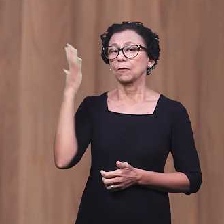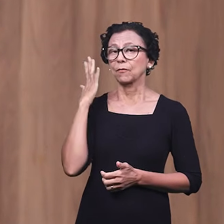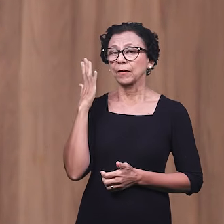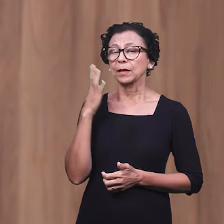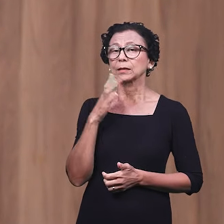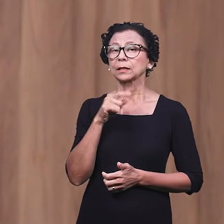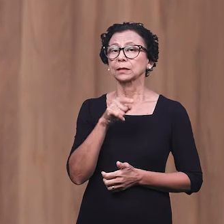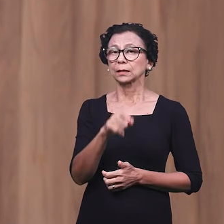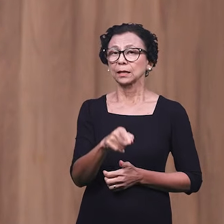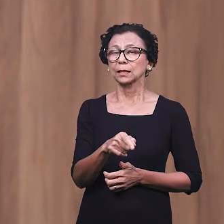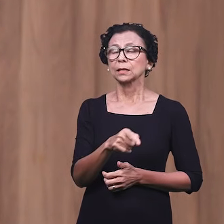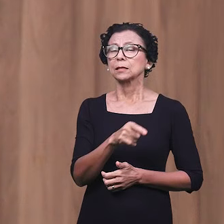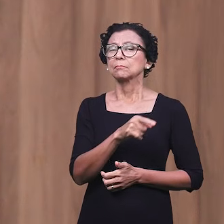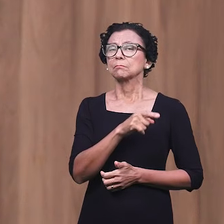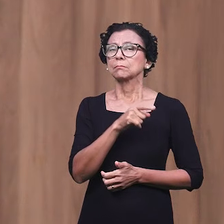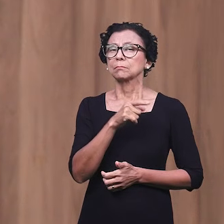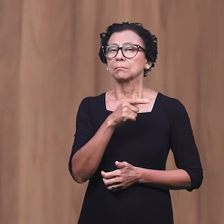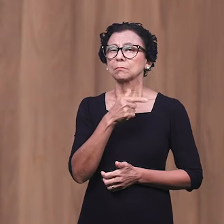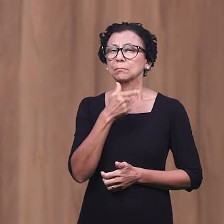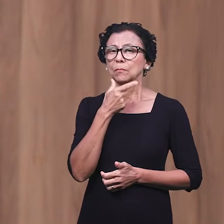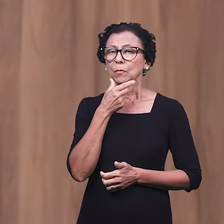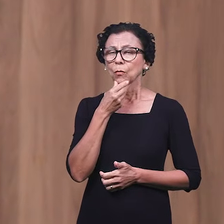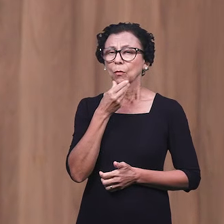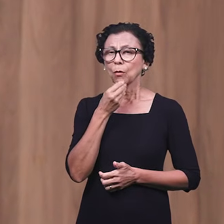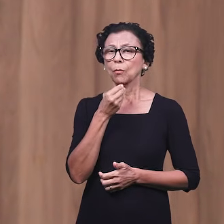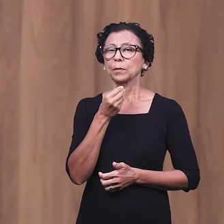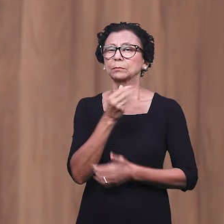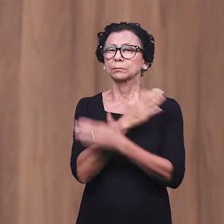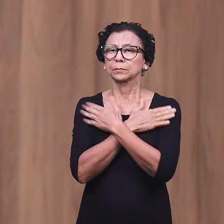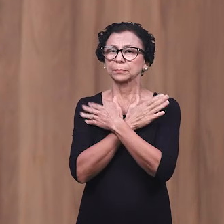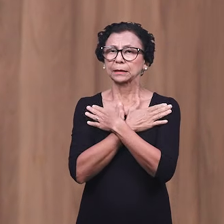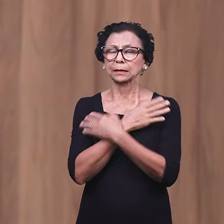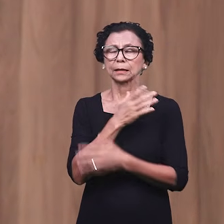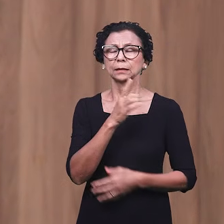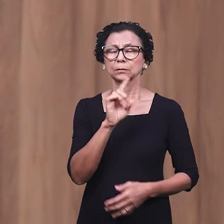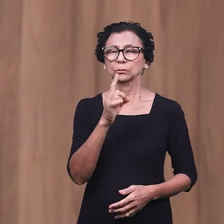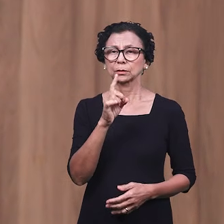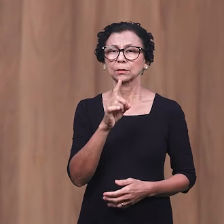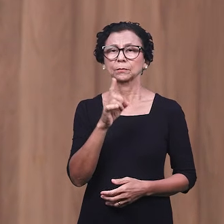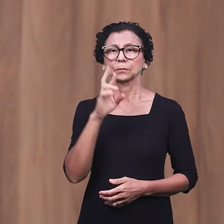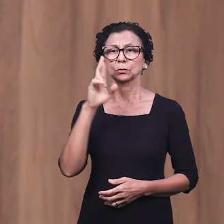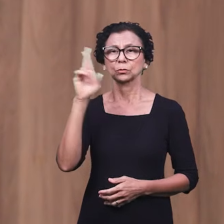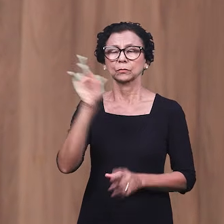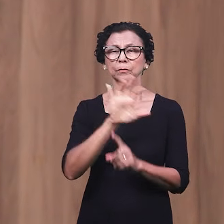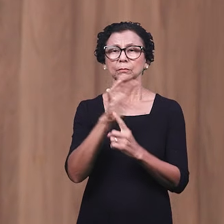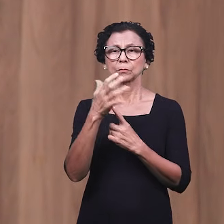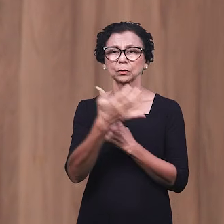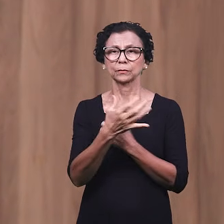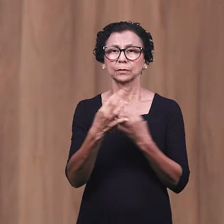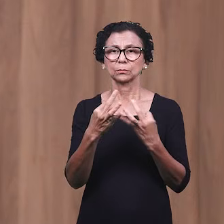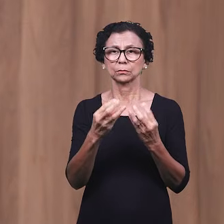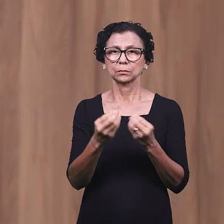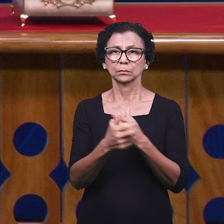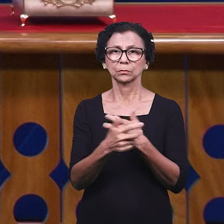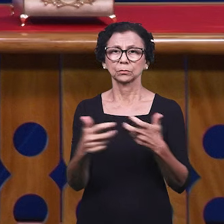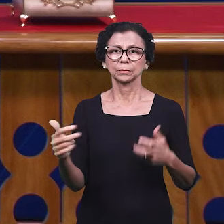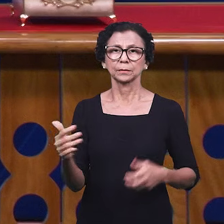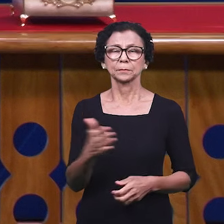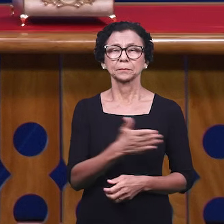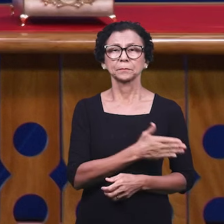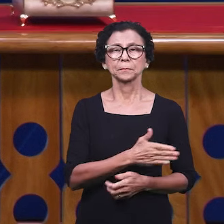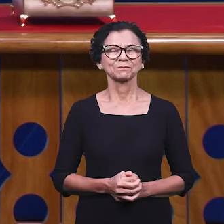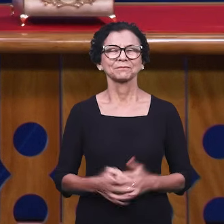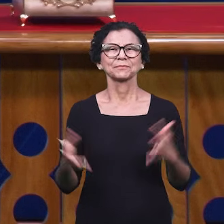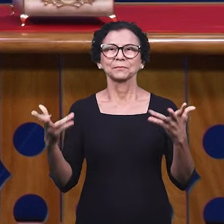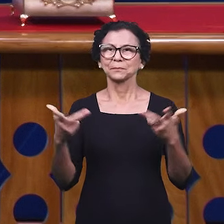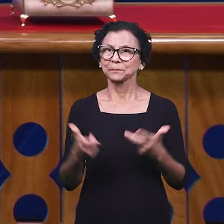dedicado nesta obra do Senhor e a sua meninice. Por essa razão, essa porta de emprego não se fechará para ele.